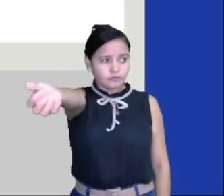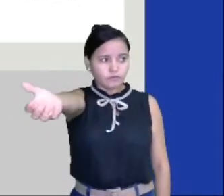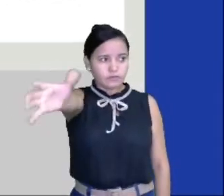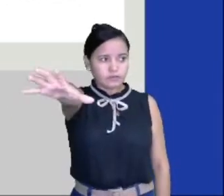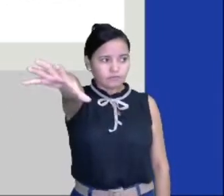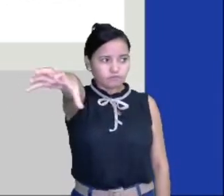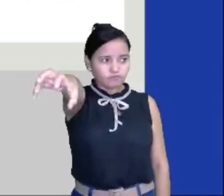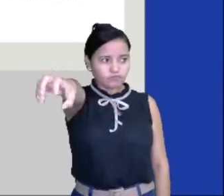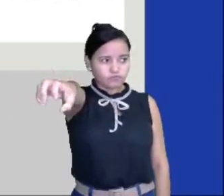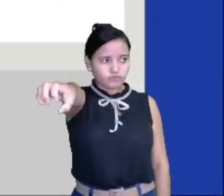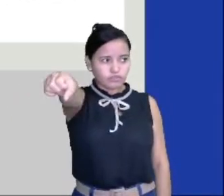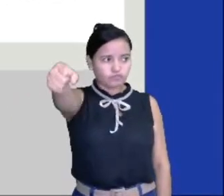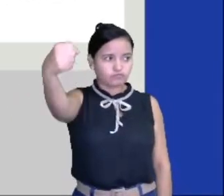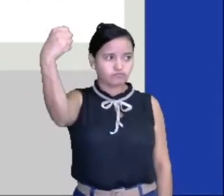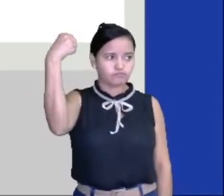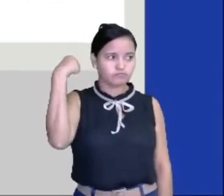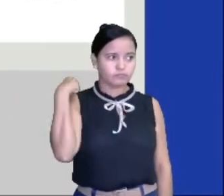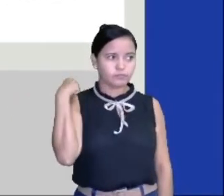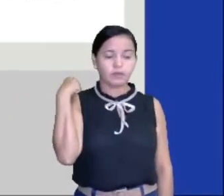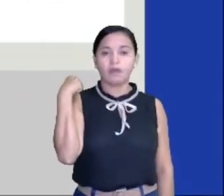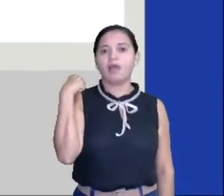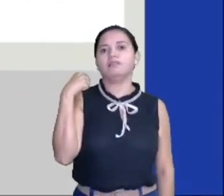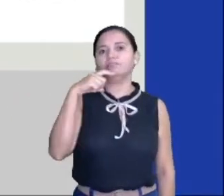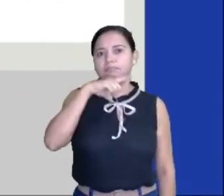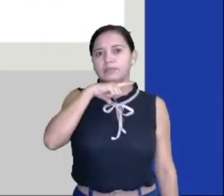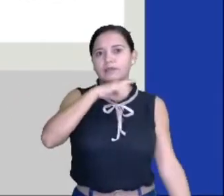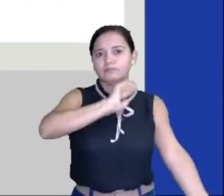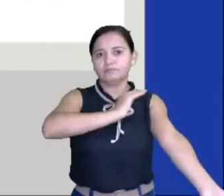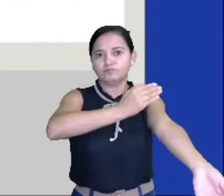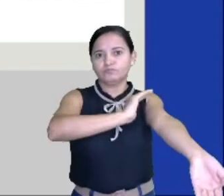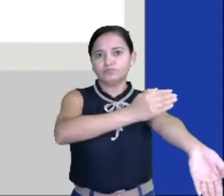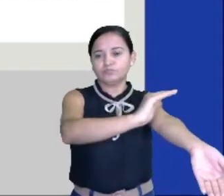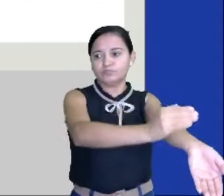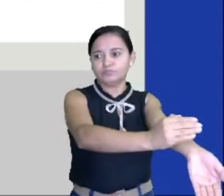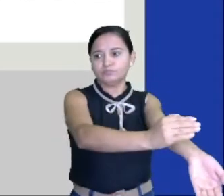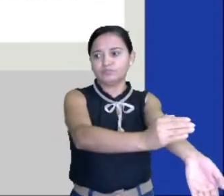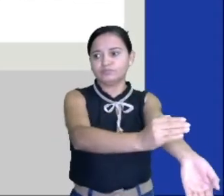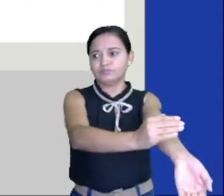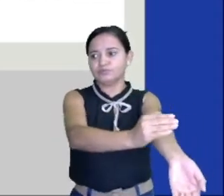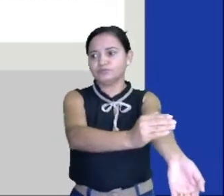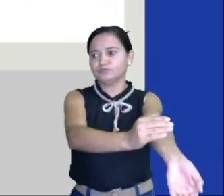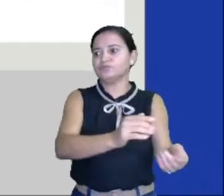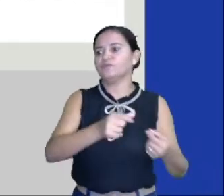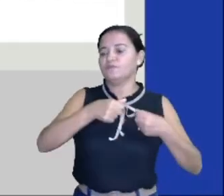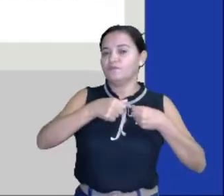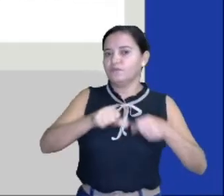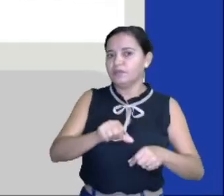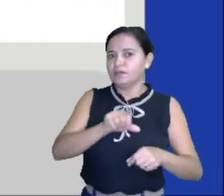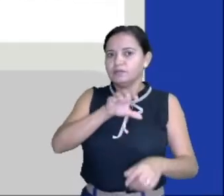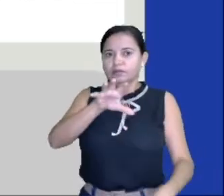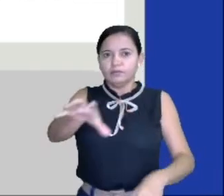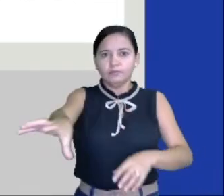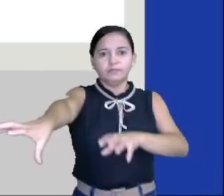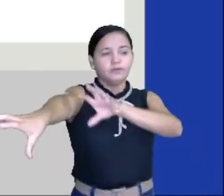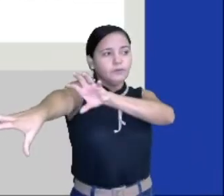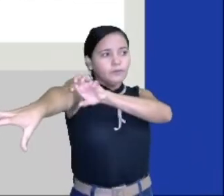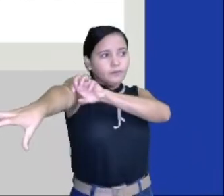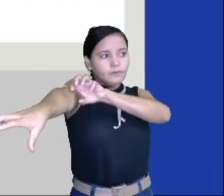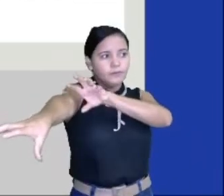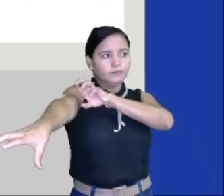fecha o seu braço, o músculo bíceps ele fica contraído. E o músculo tríceps do seu braço, ele